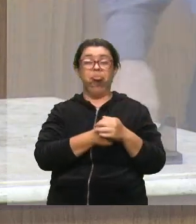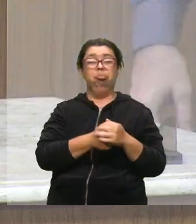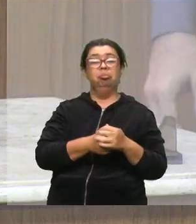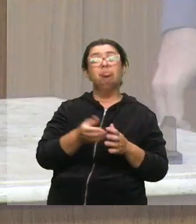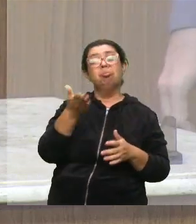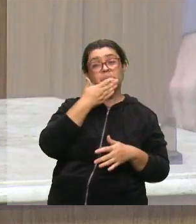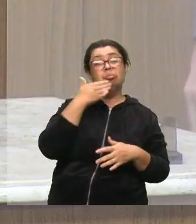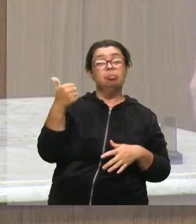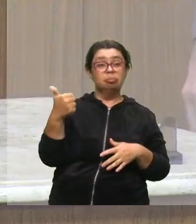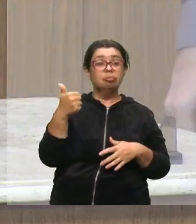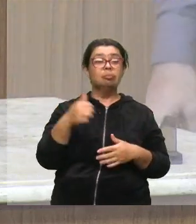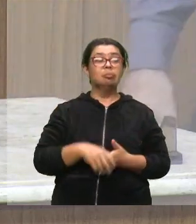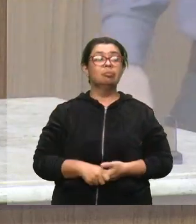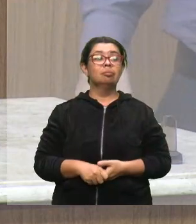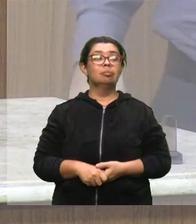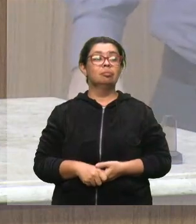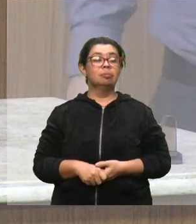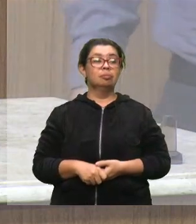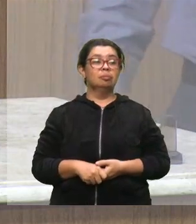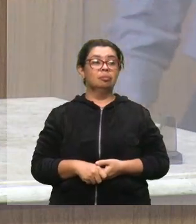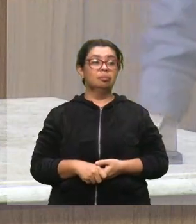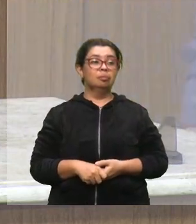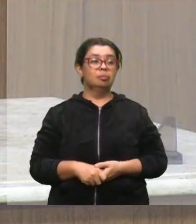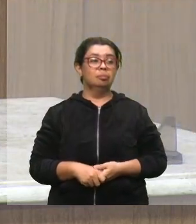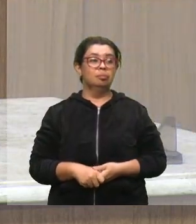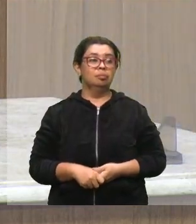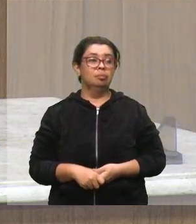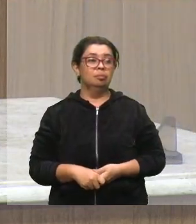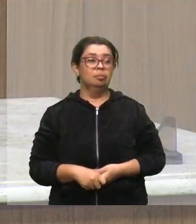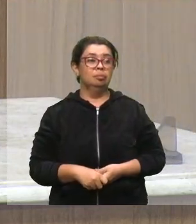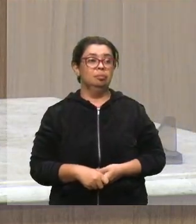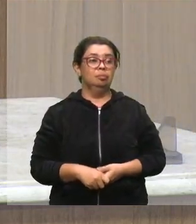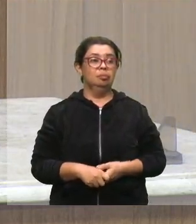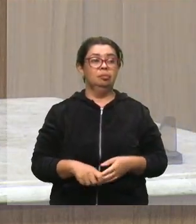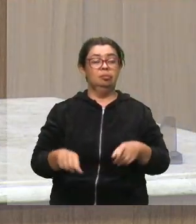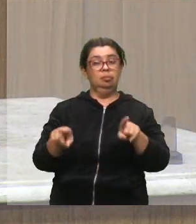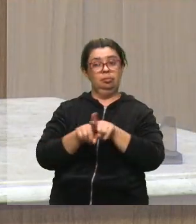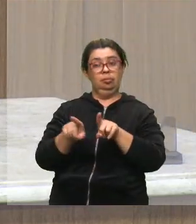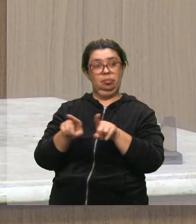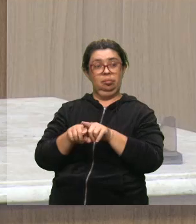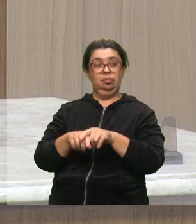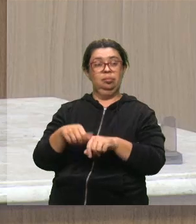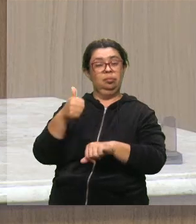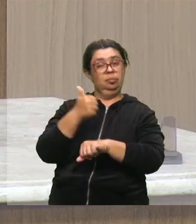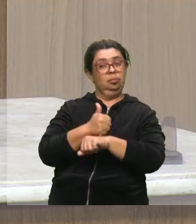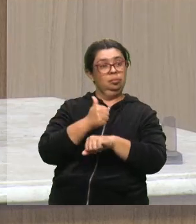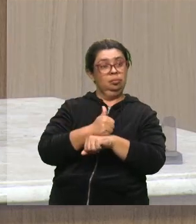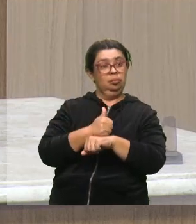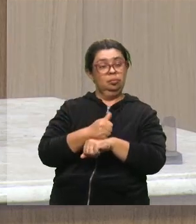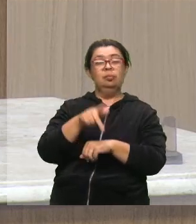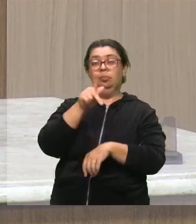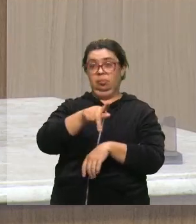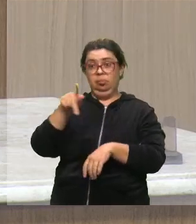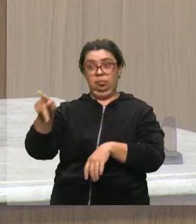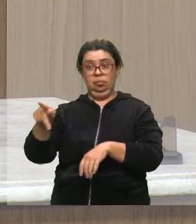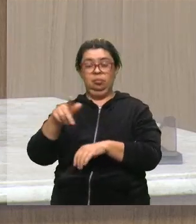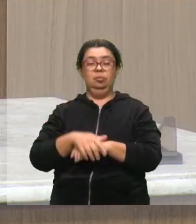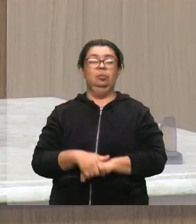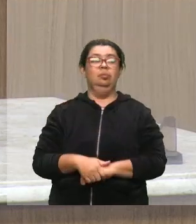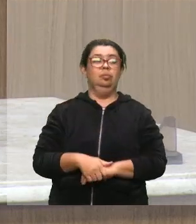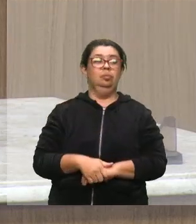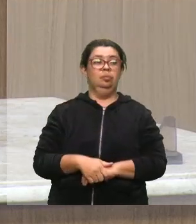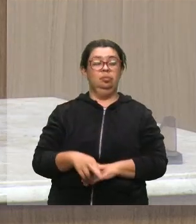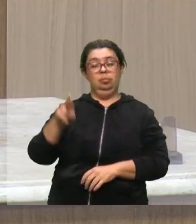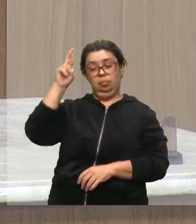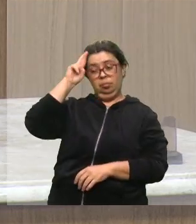movimentação para isso. Para além dos profissionais do quadro do magistério, que são os professores, os